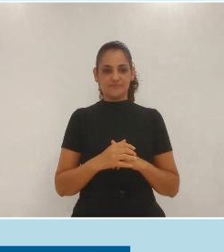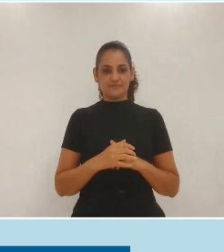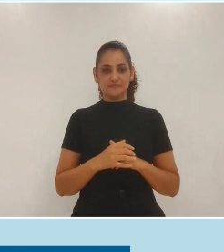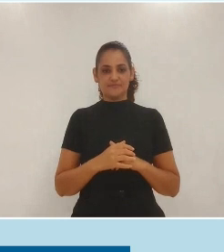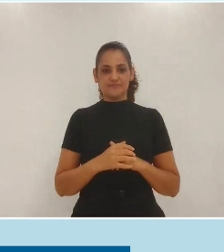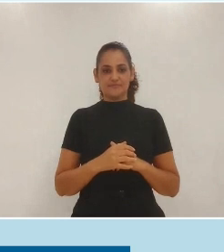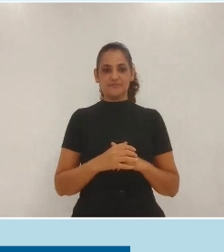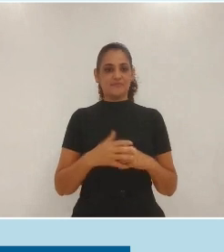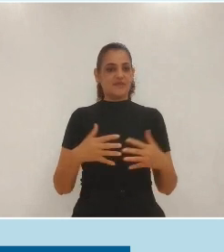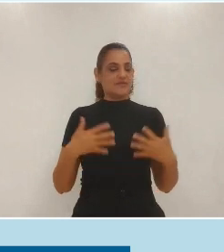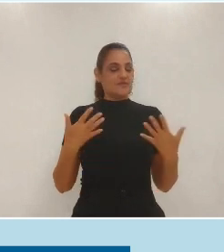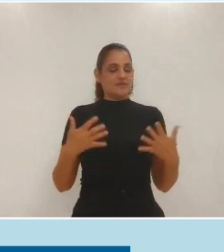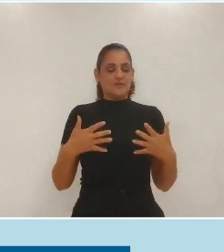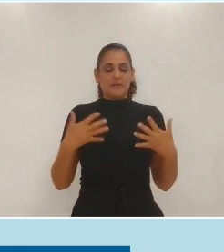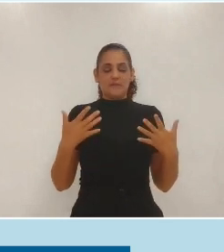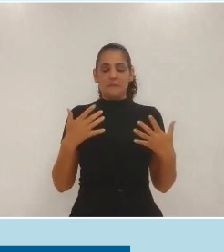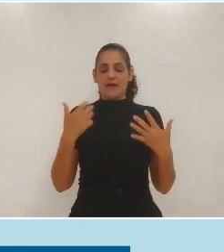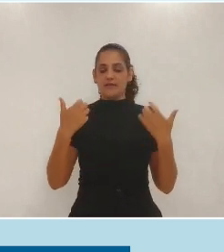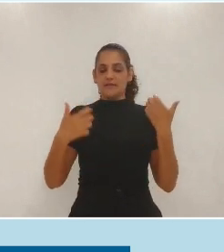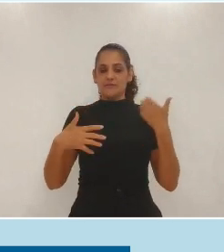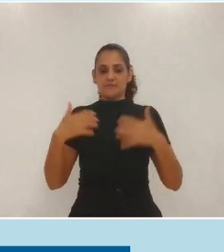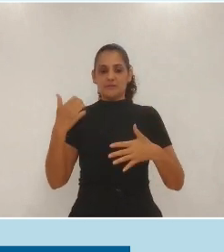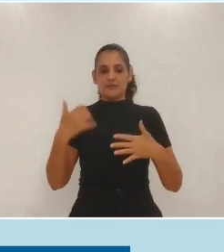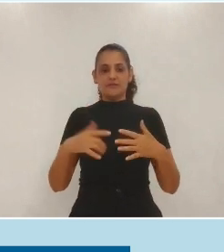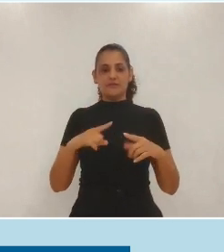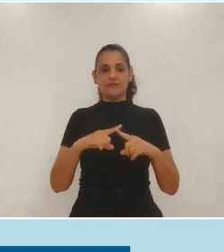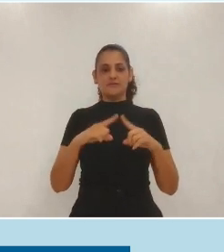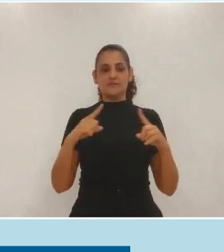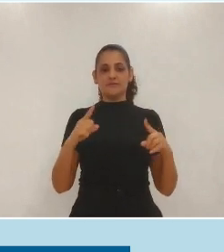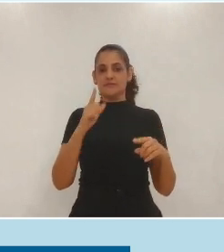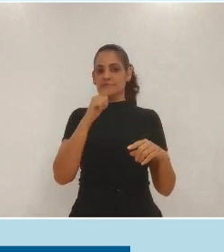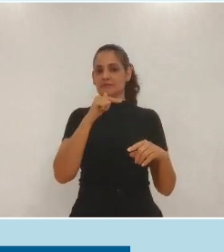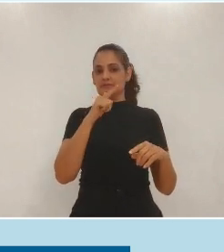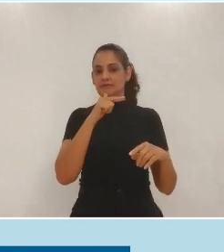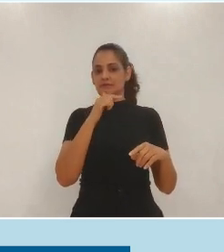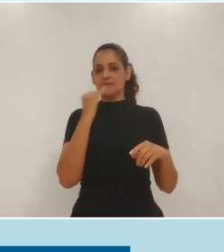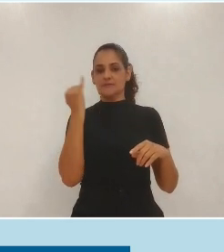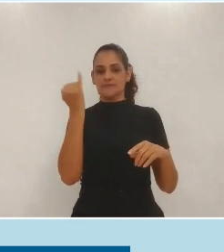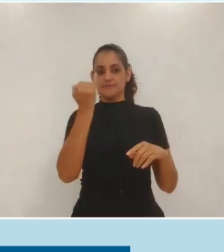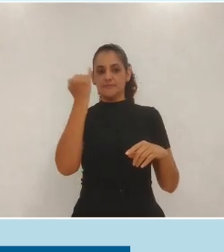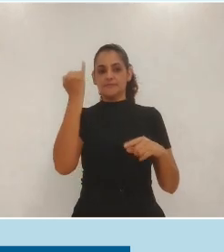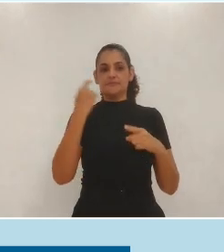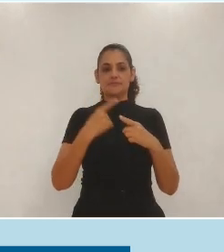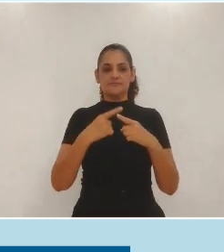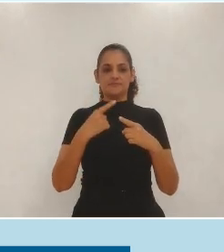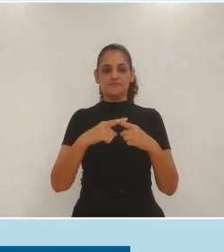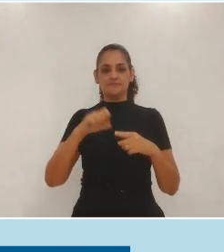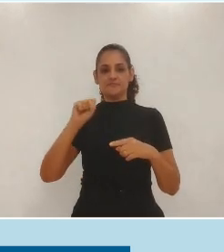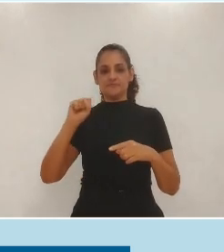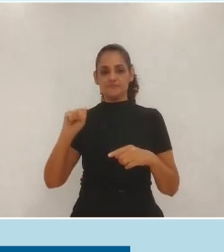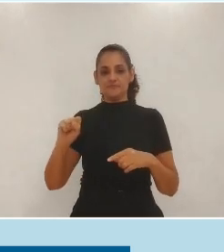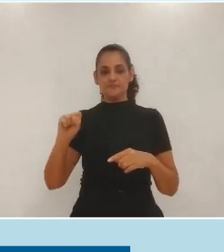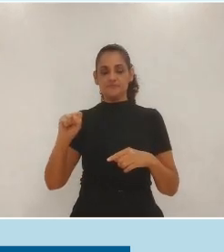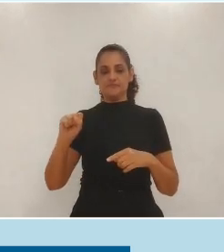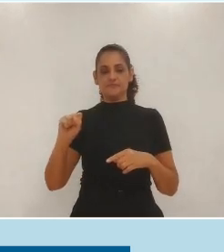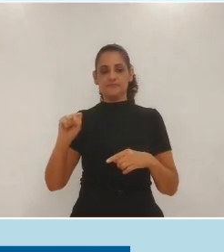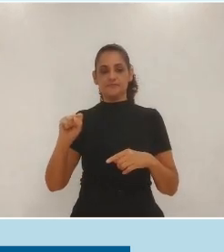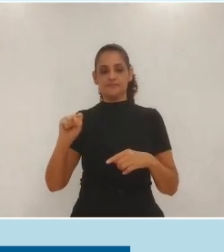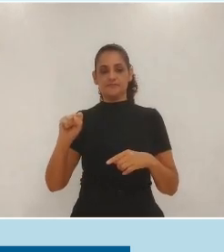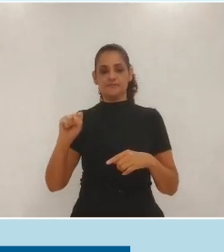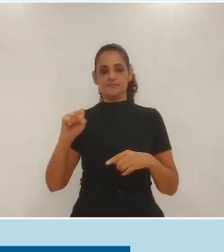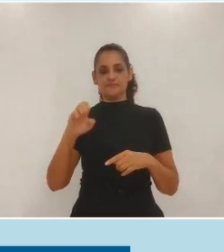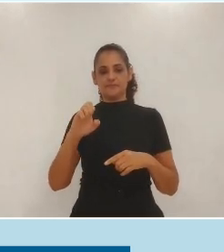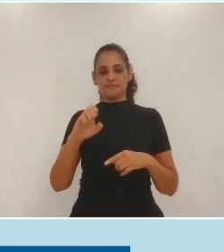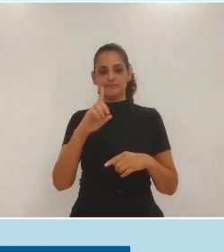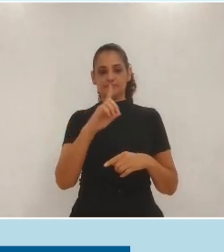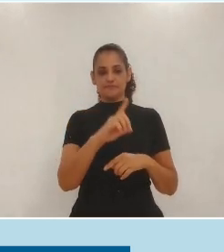empolgada falando, mas a hidratação ela é muito importante, por quê? Porque a síndrome de Ehlers-Danlos, ela faz com que a nossa pele estique. A nossa